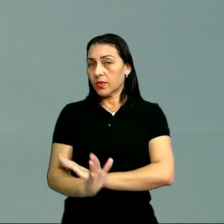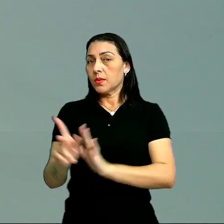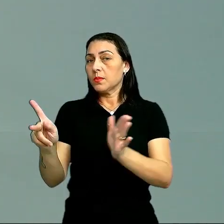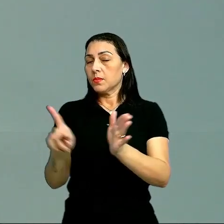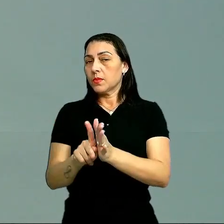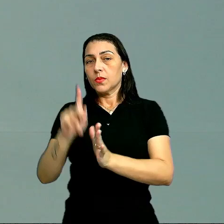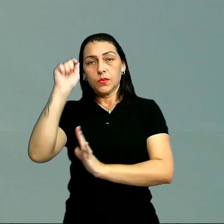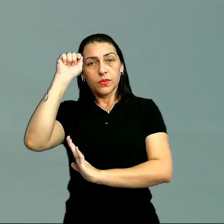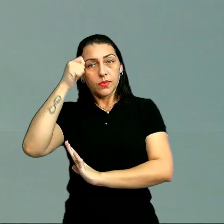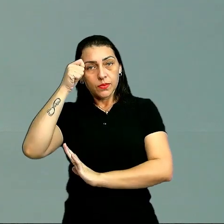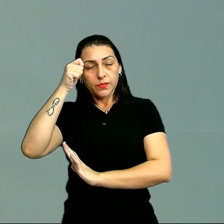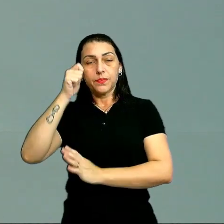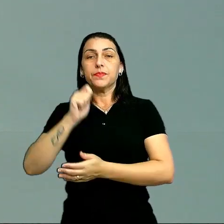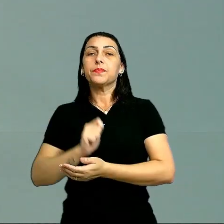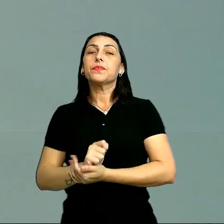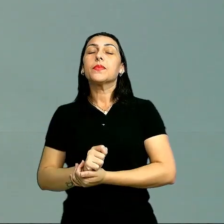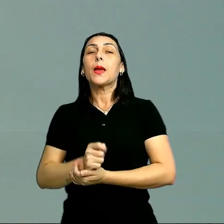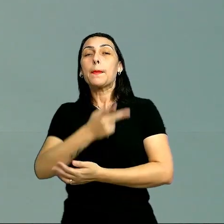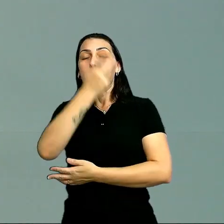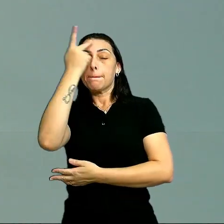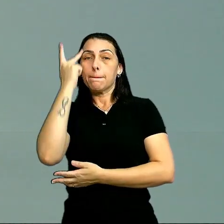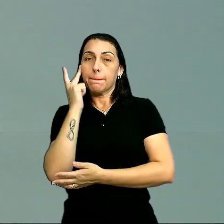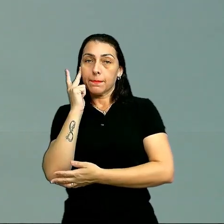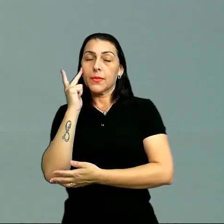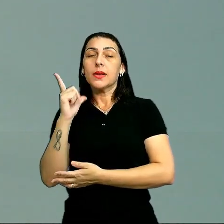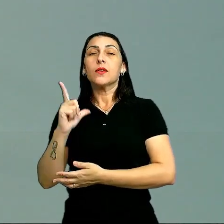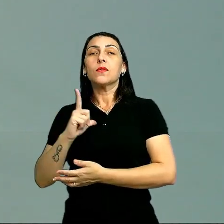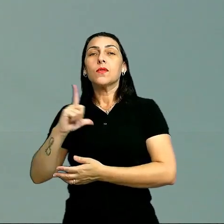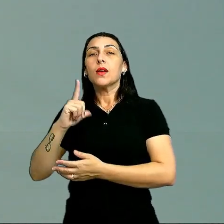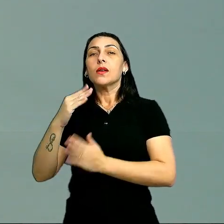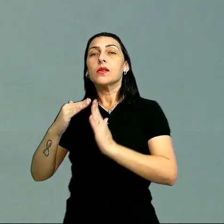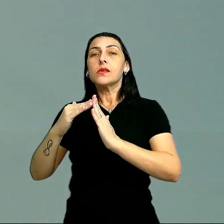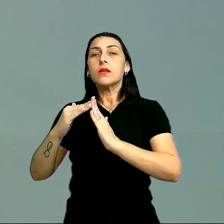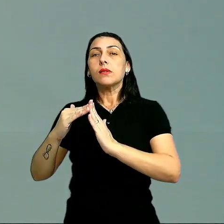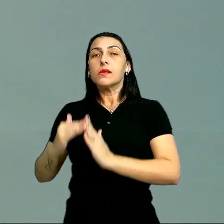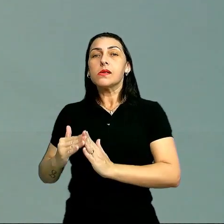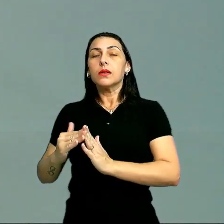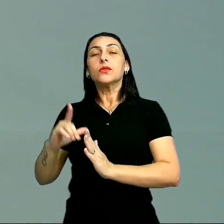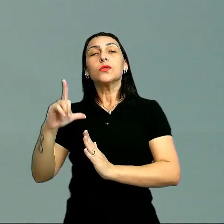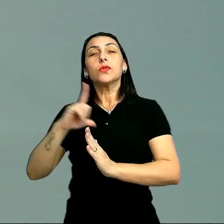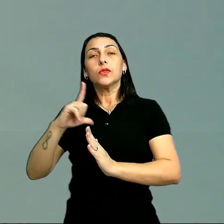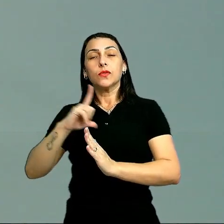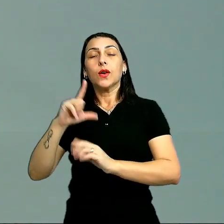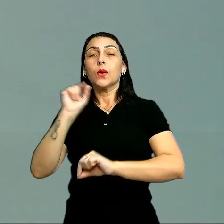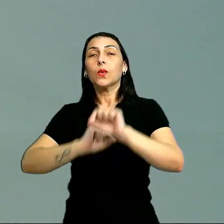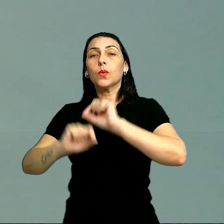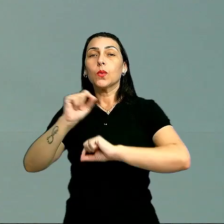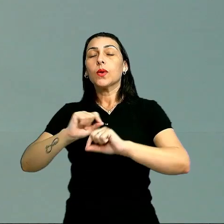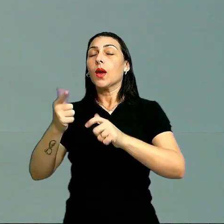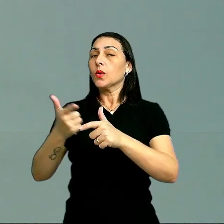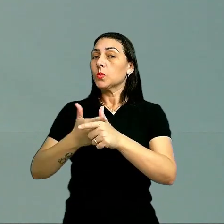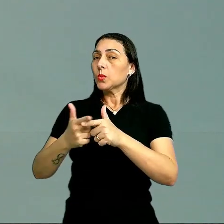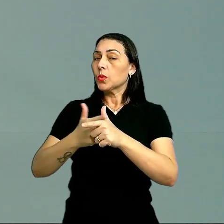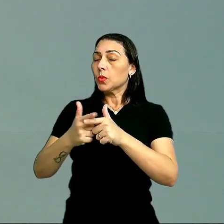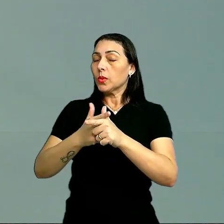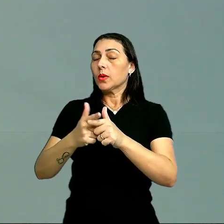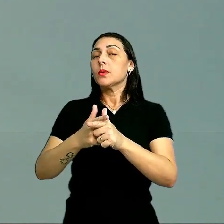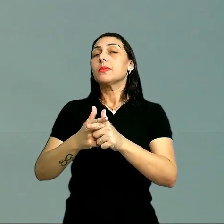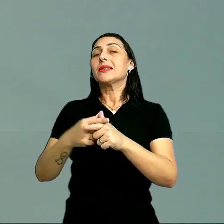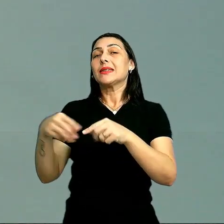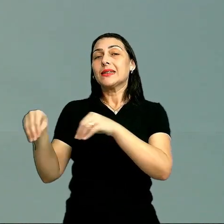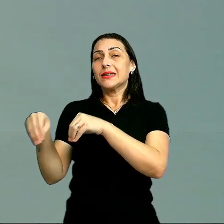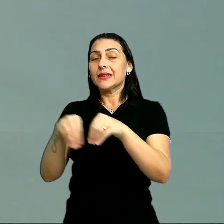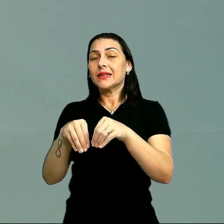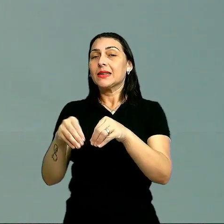são jogadores negros. Geralmente pessoas que vieram da favela, que tiveram que transpor os problemas e